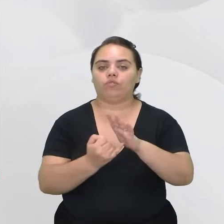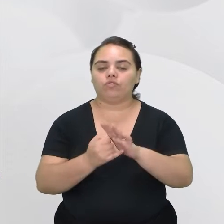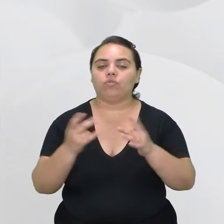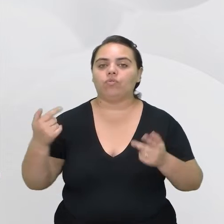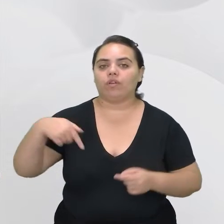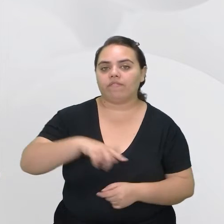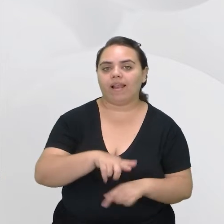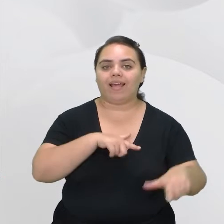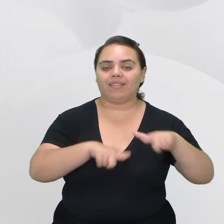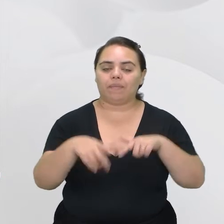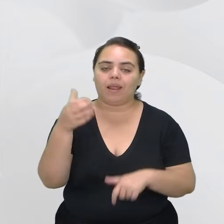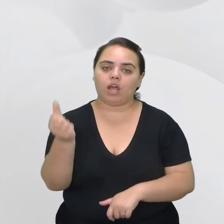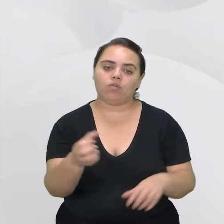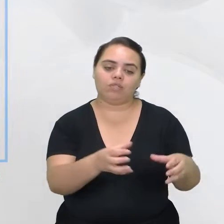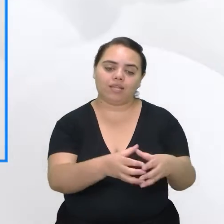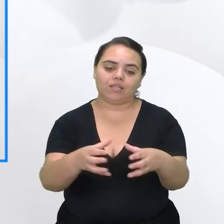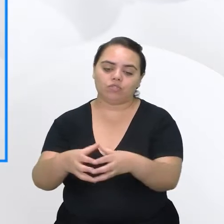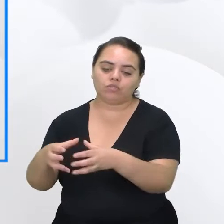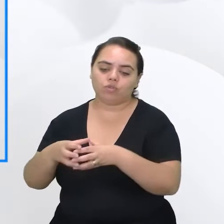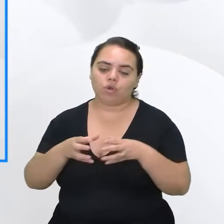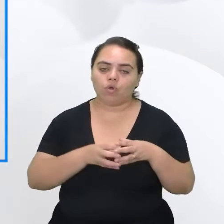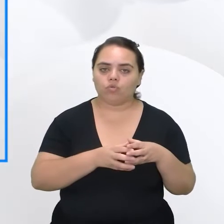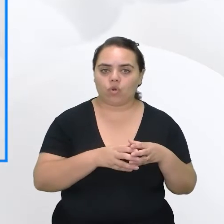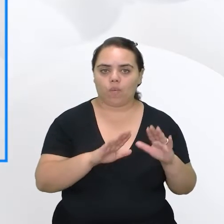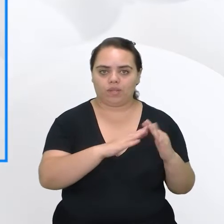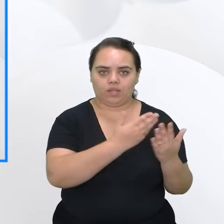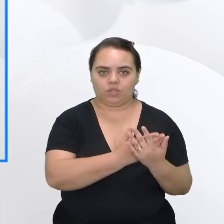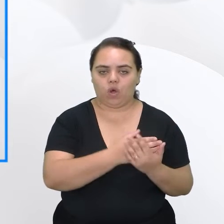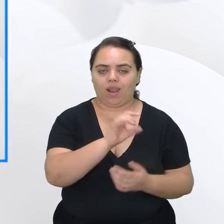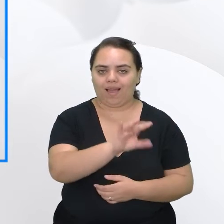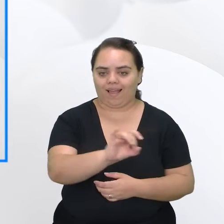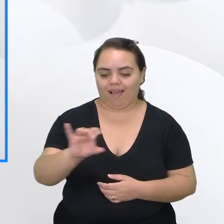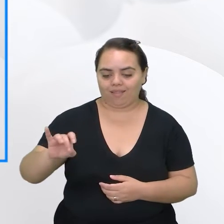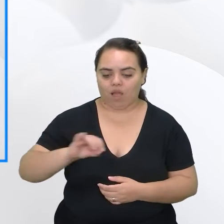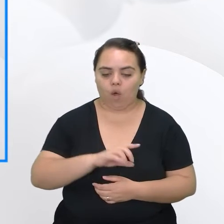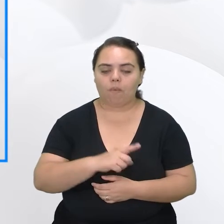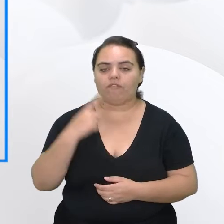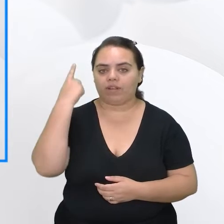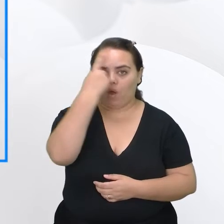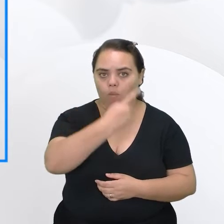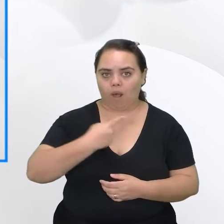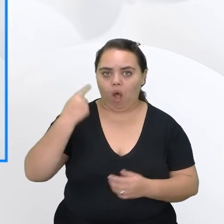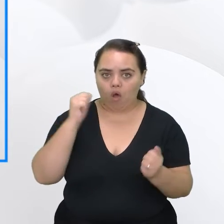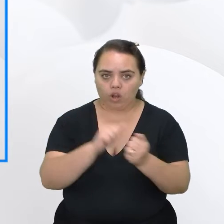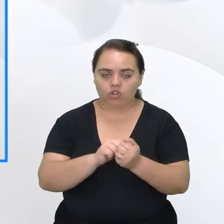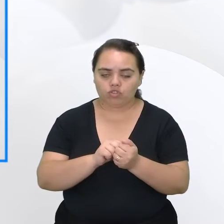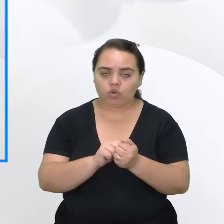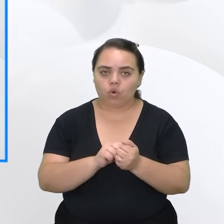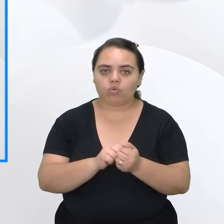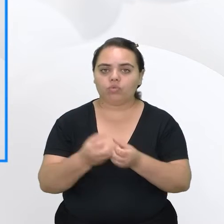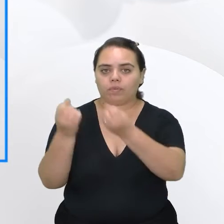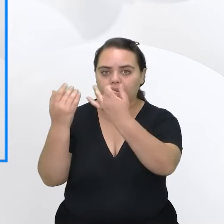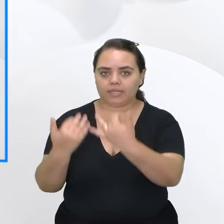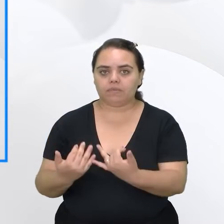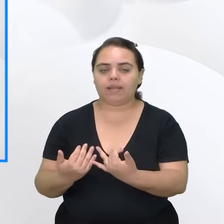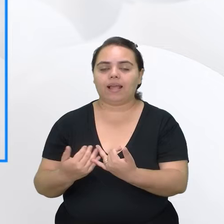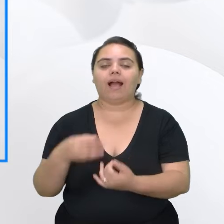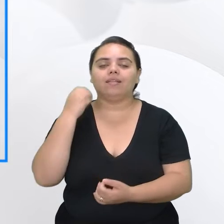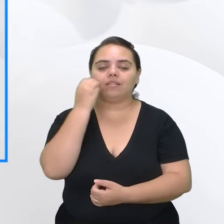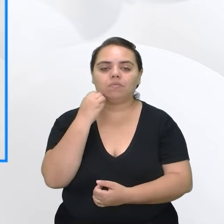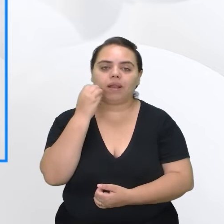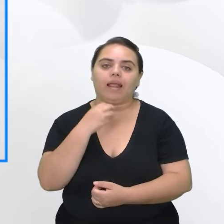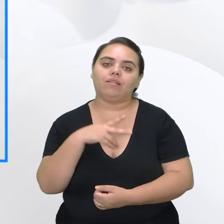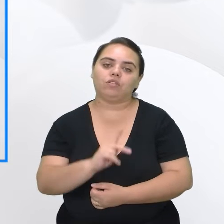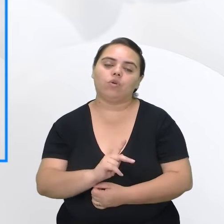com 6 turmas dessa escola. Então, cada turma fica com a gente por 1 hora, mais ou menos, para passar por cada uma dessas vivências, né?